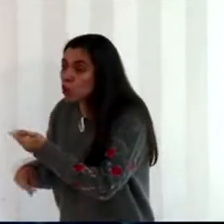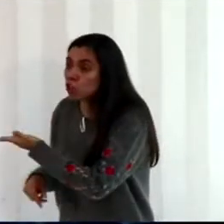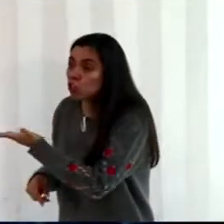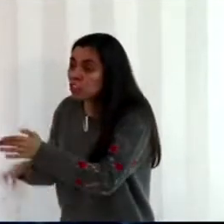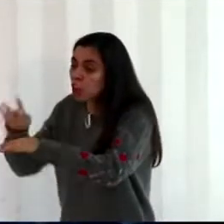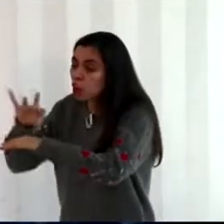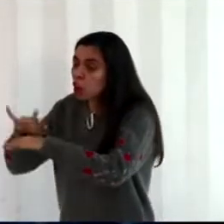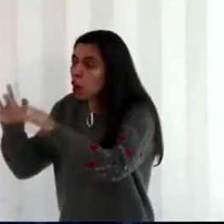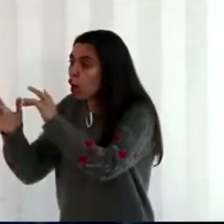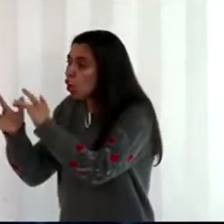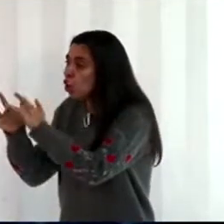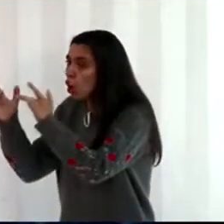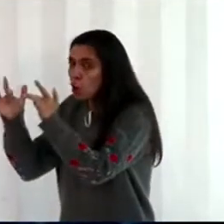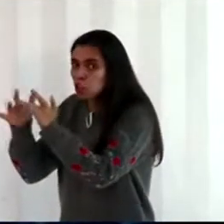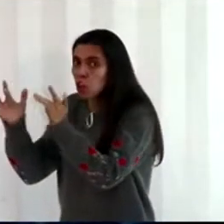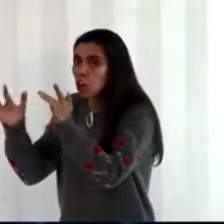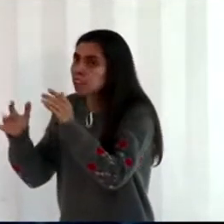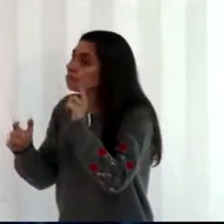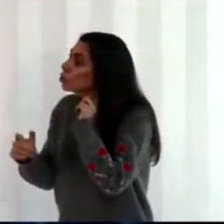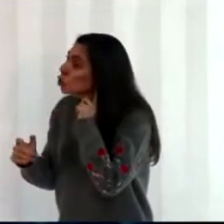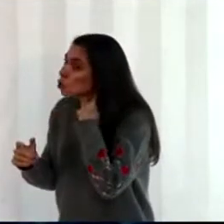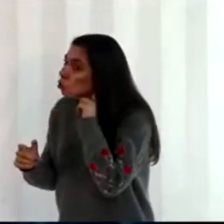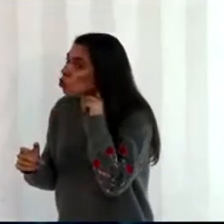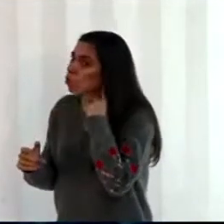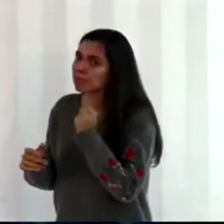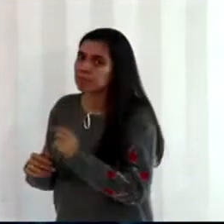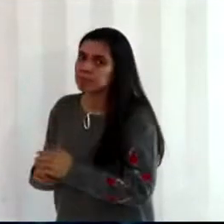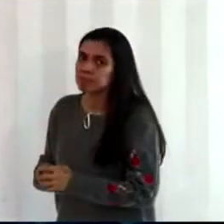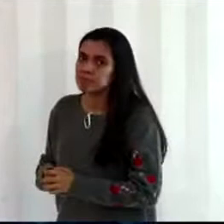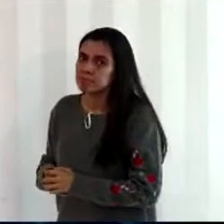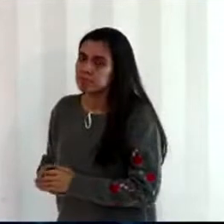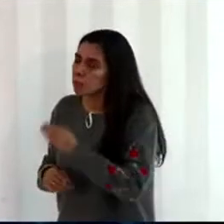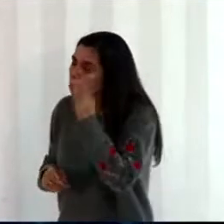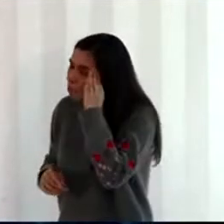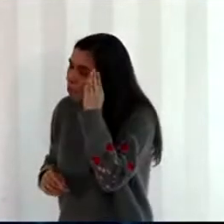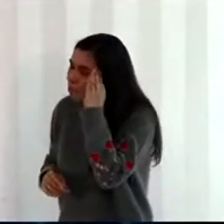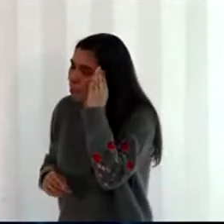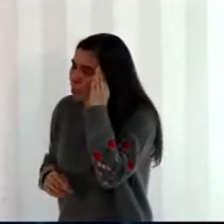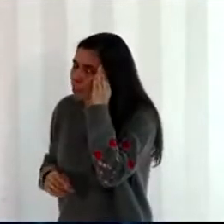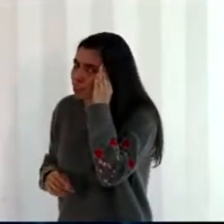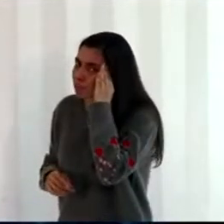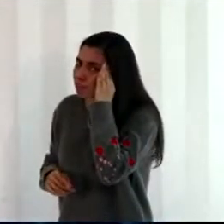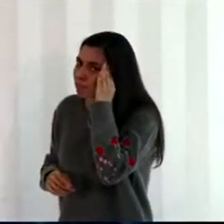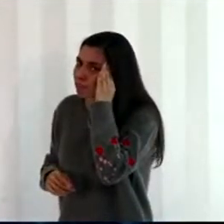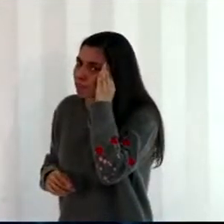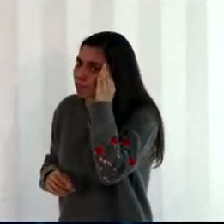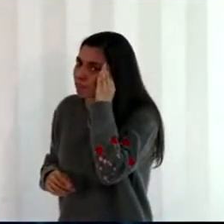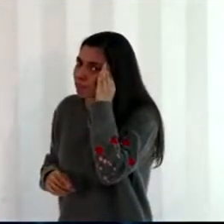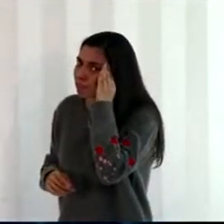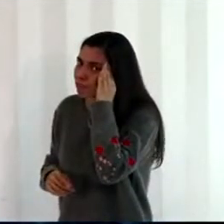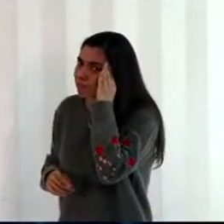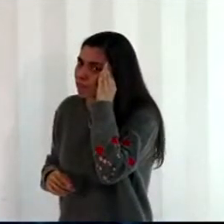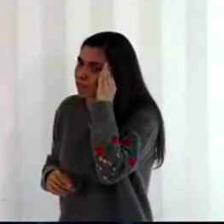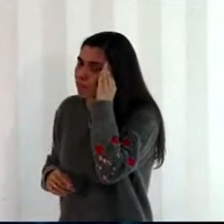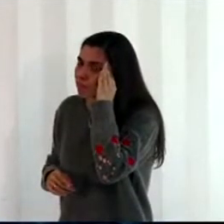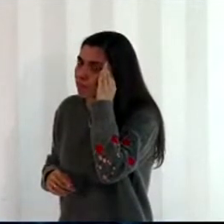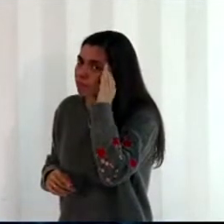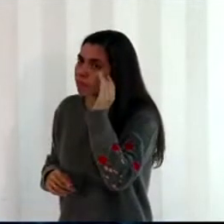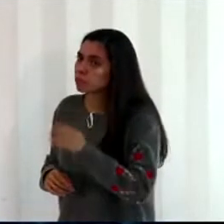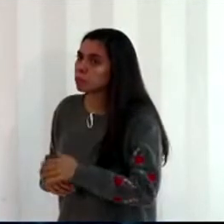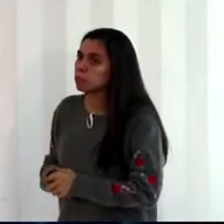está acontecendo desde aquele dia, antes de pordes pedra sobre pedra no templo do